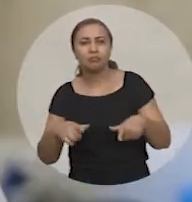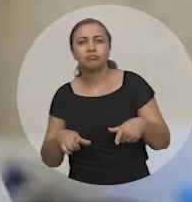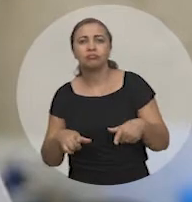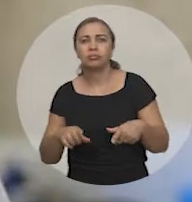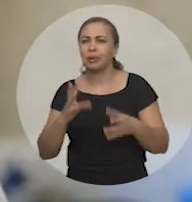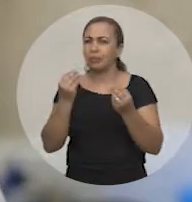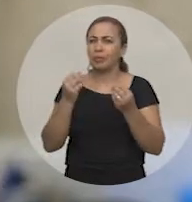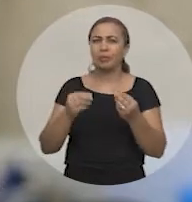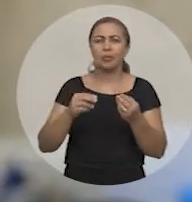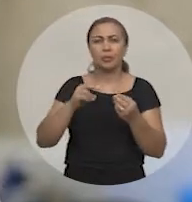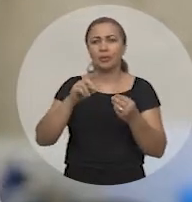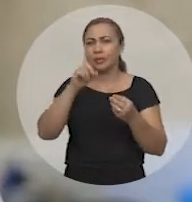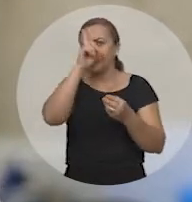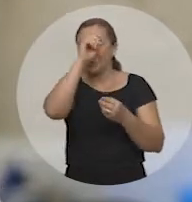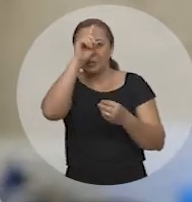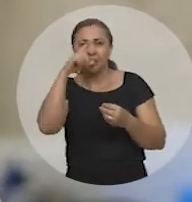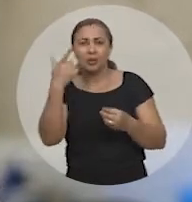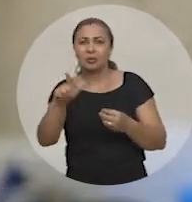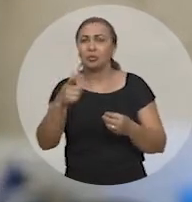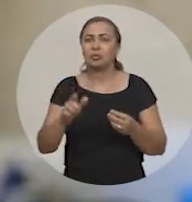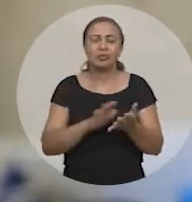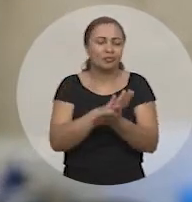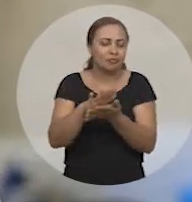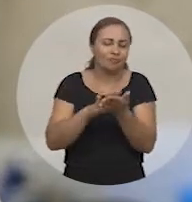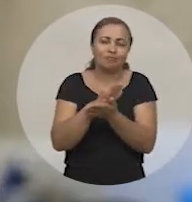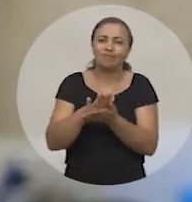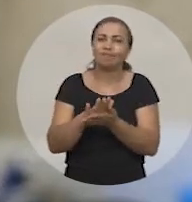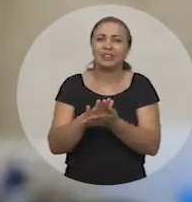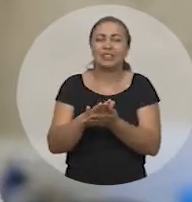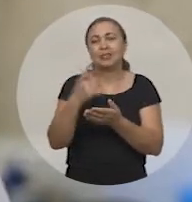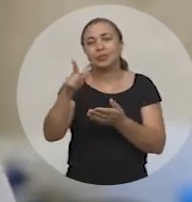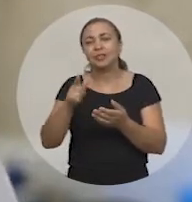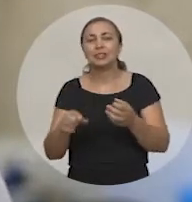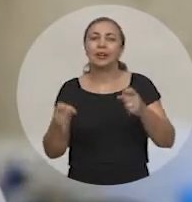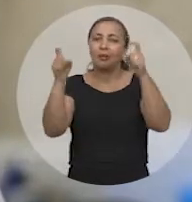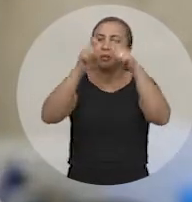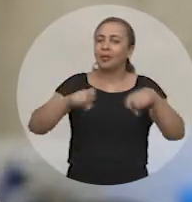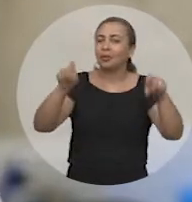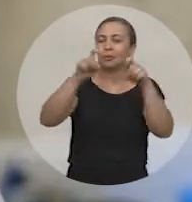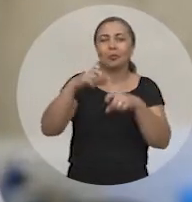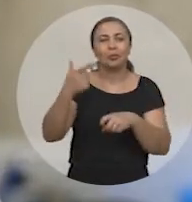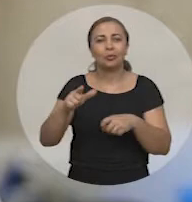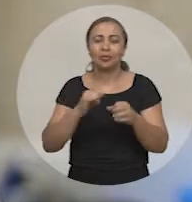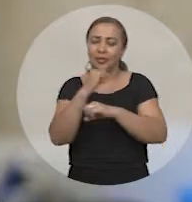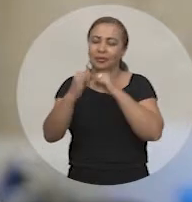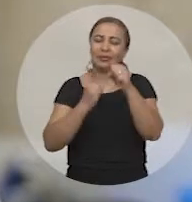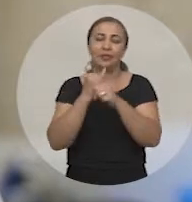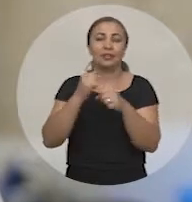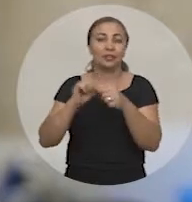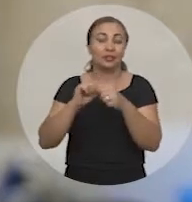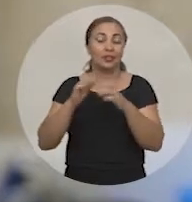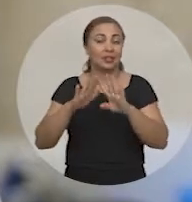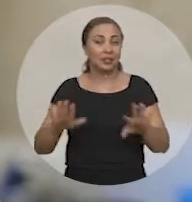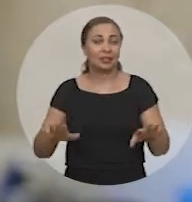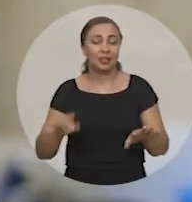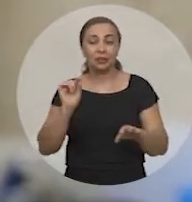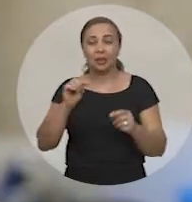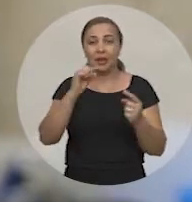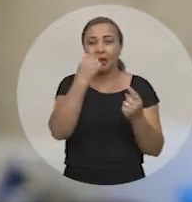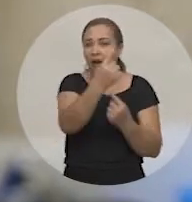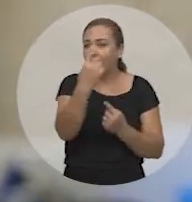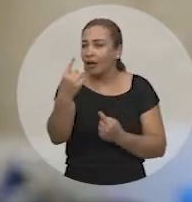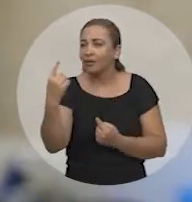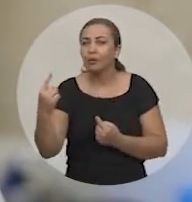porque muitas unidades não dispunham, às vezes, nem de um computador, nem de internet. Então, fez com que essas